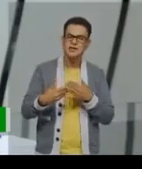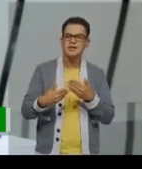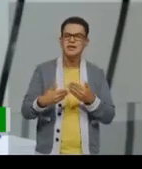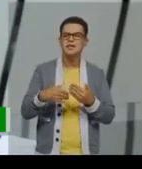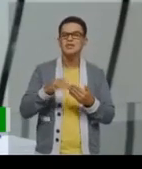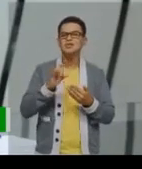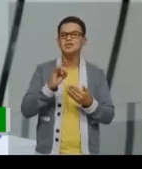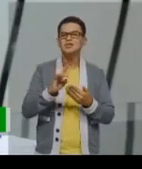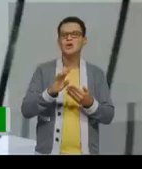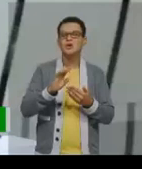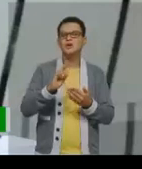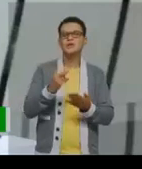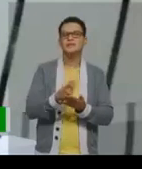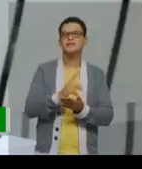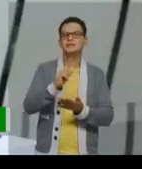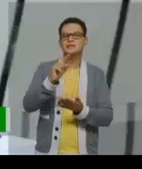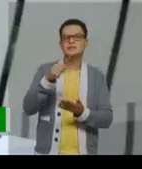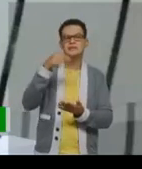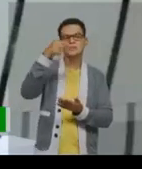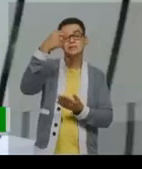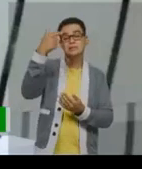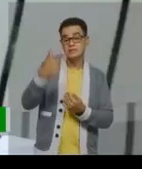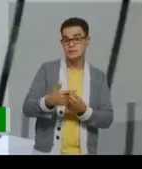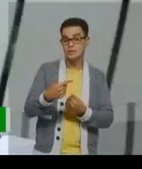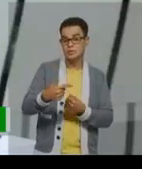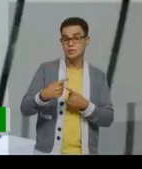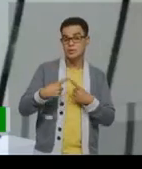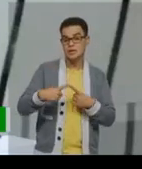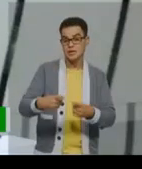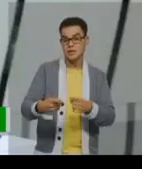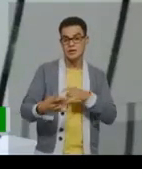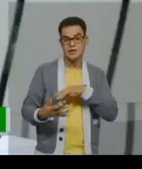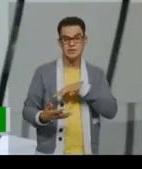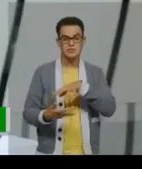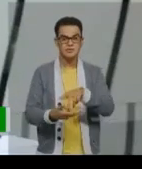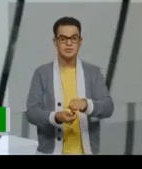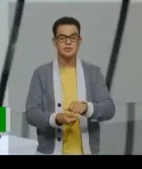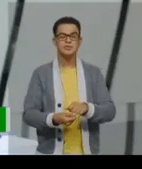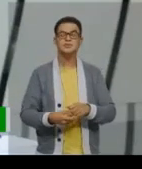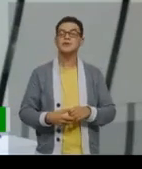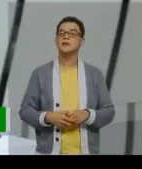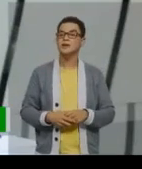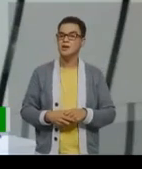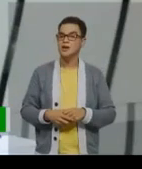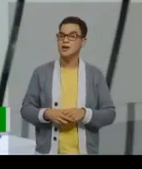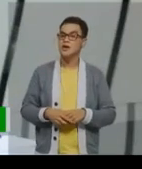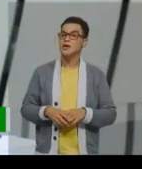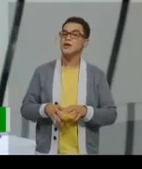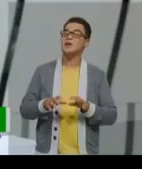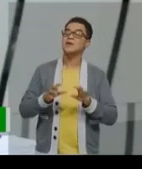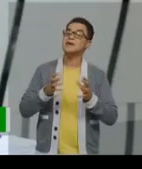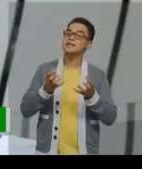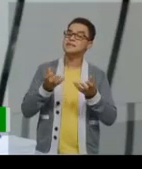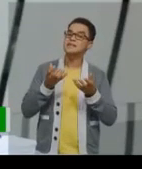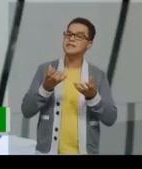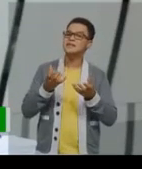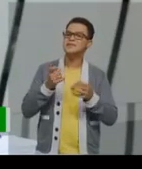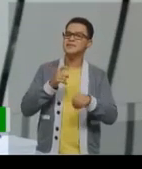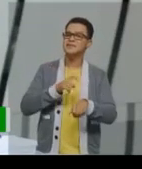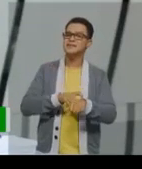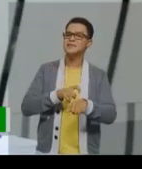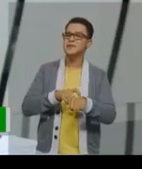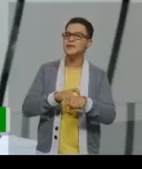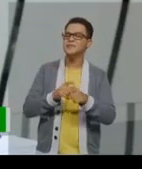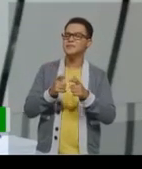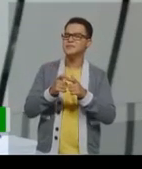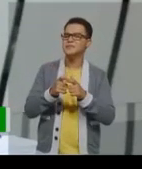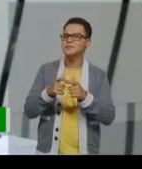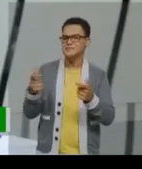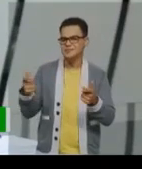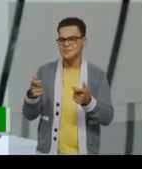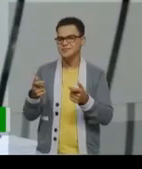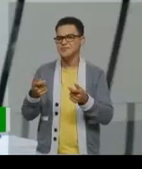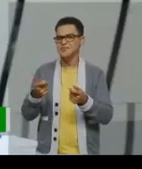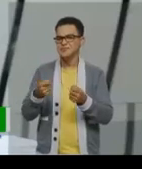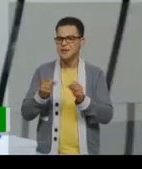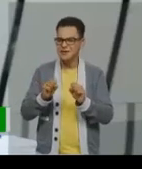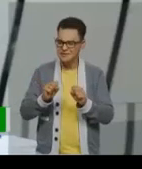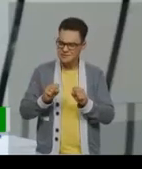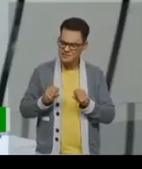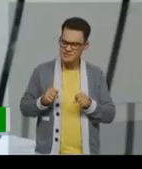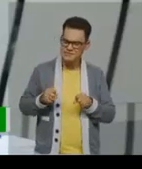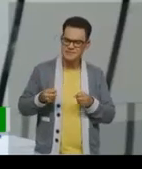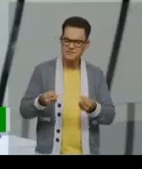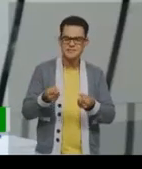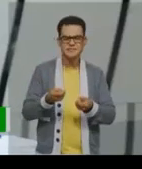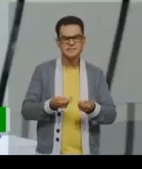da Segunda Guerra Mundial. E justamente, né, requer um tempo maior também de consolidação da sua economia, por